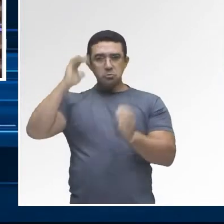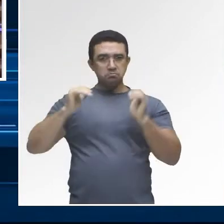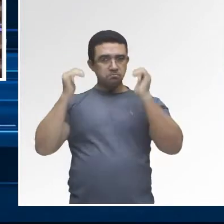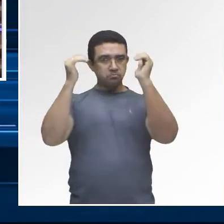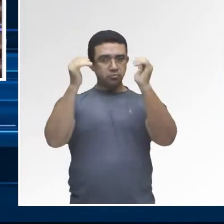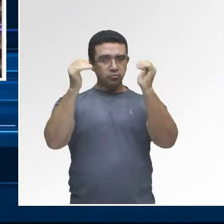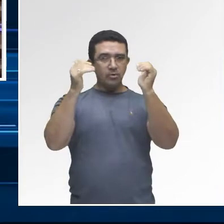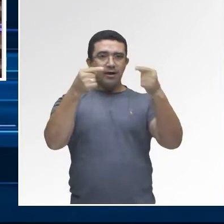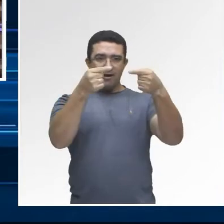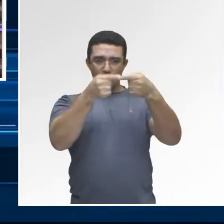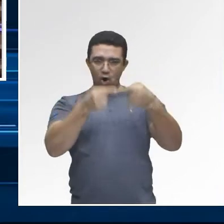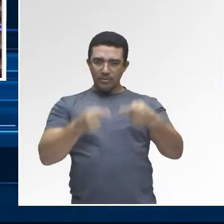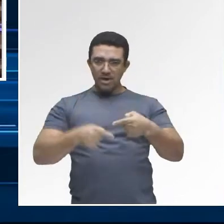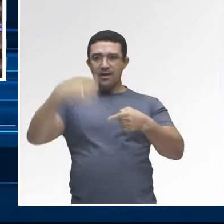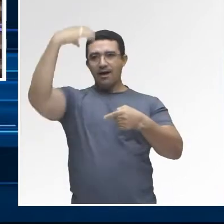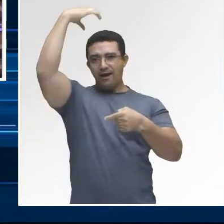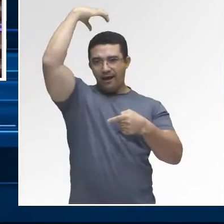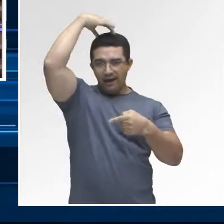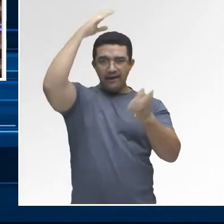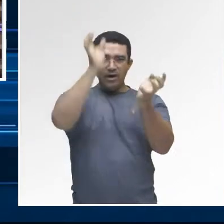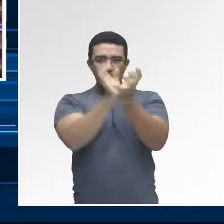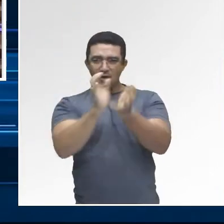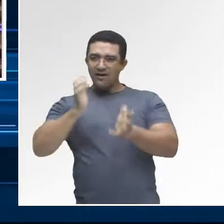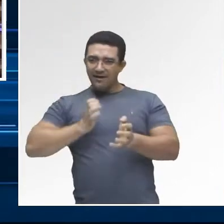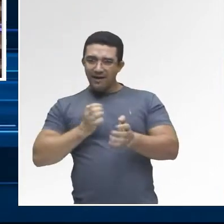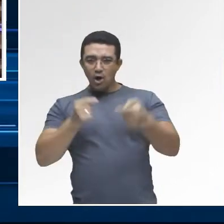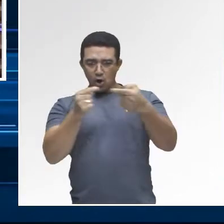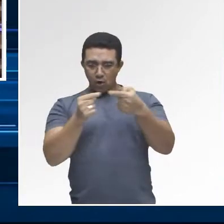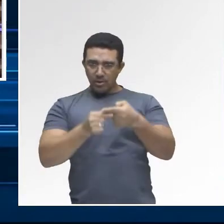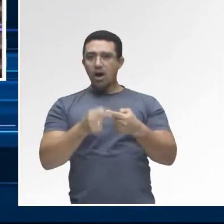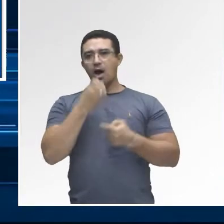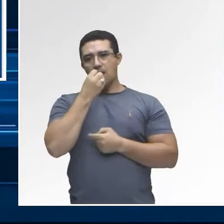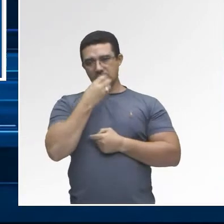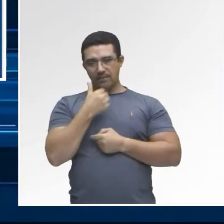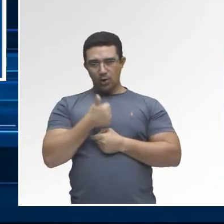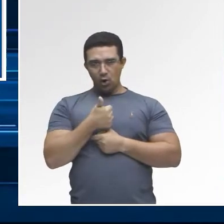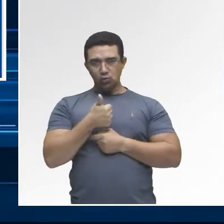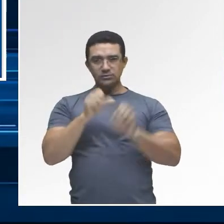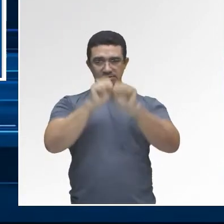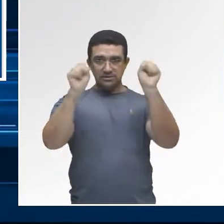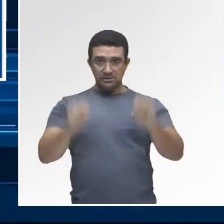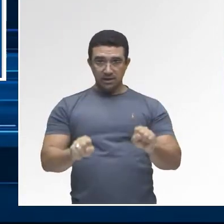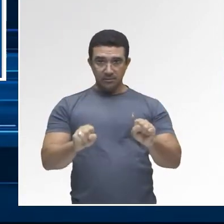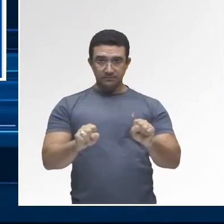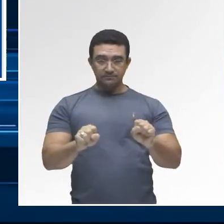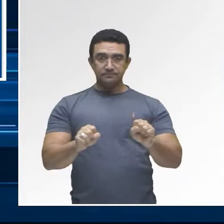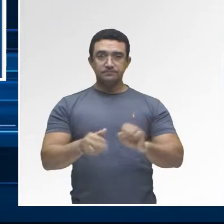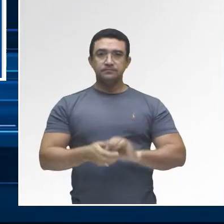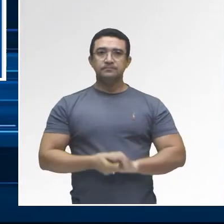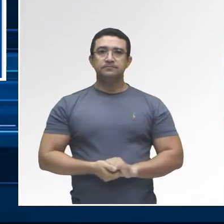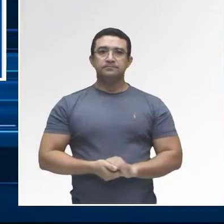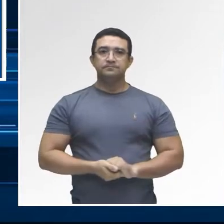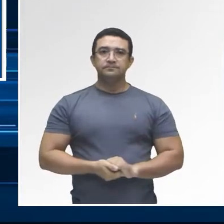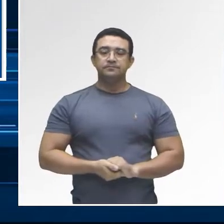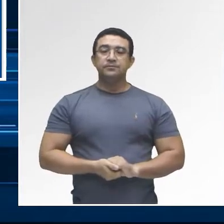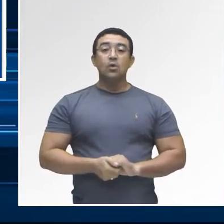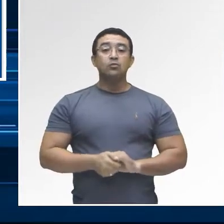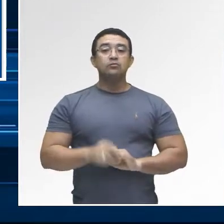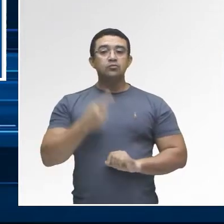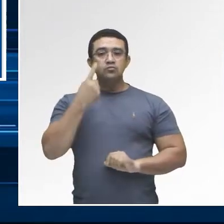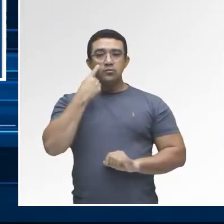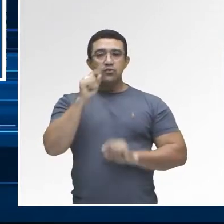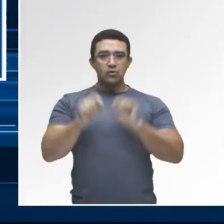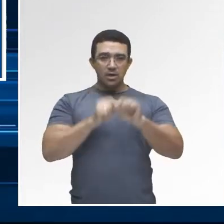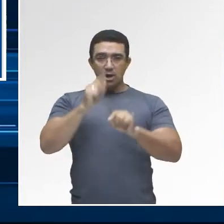Vamos já entender como é que isso funciona, tá? Prosseguindo, vamos dar uma olhadinha nos nossos próximos tópicos. Então, a gente vai ver Roma sendo